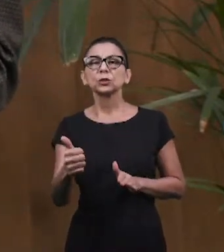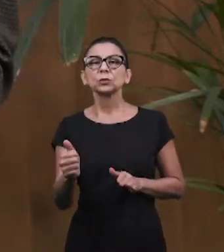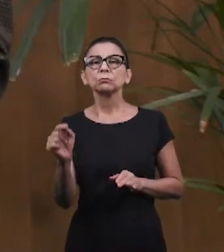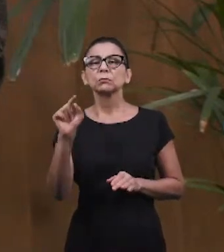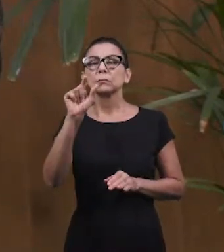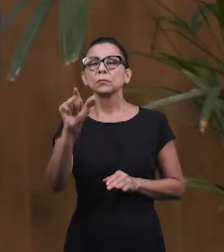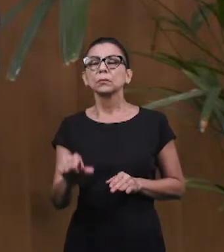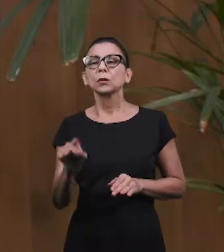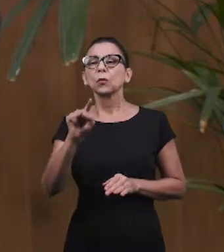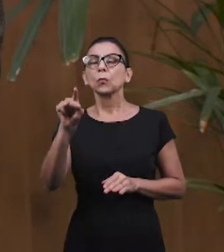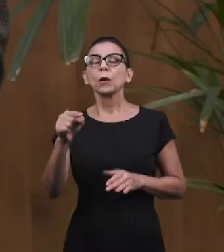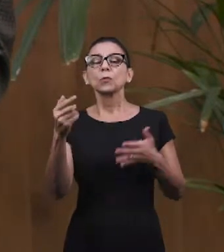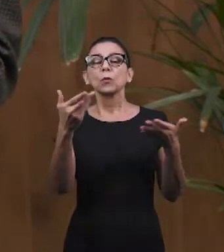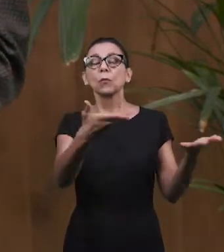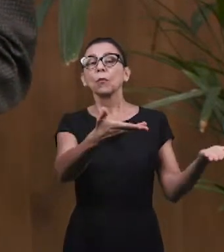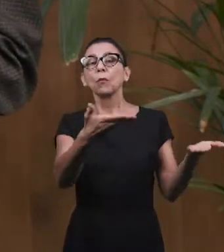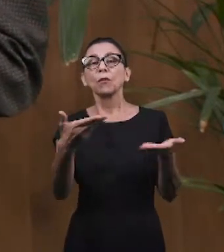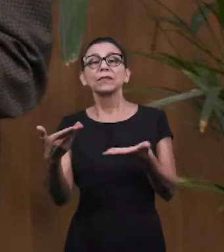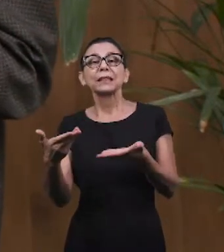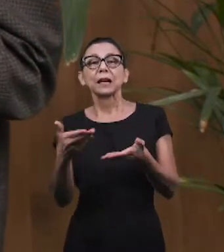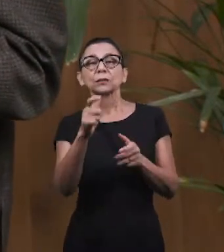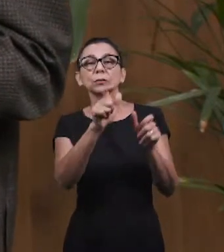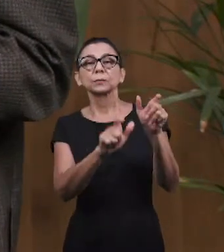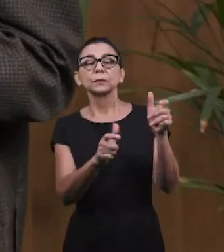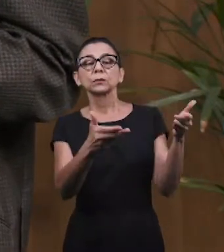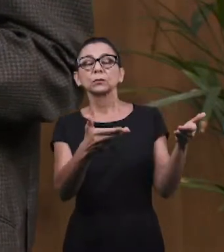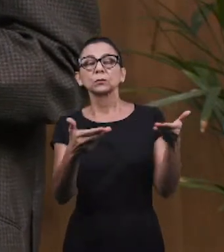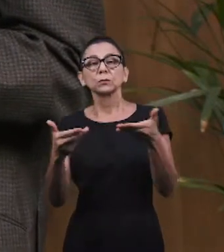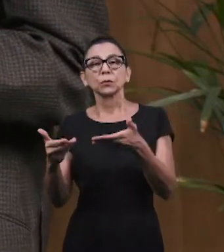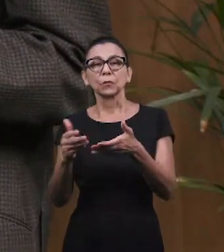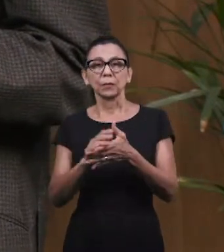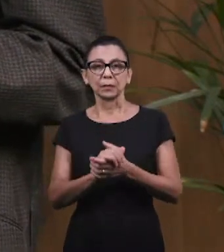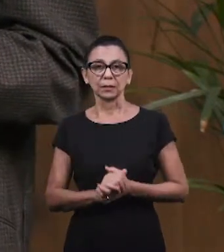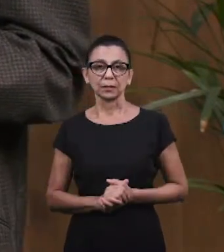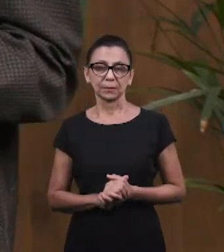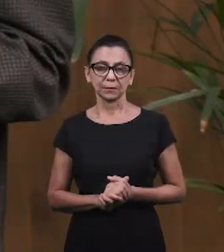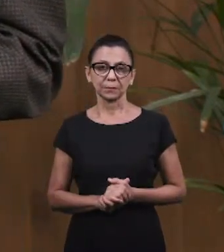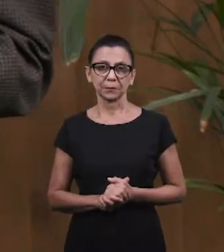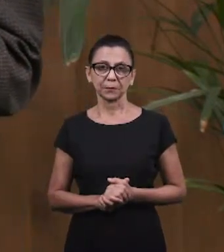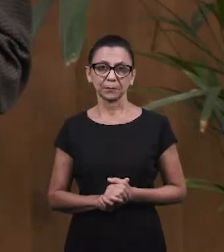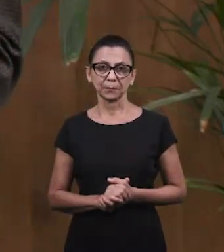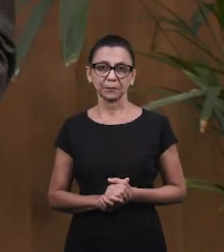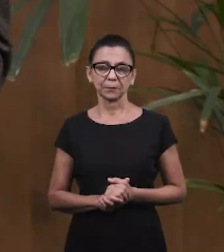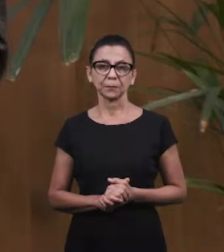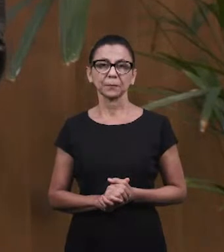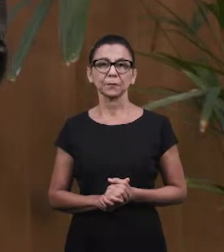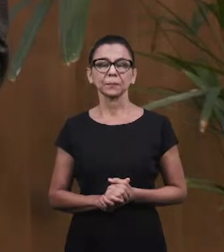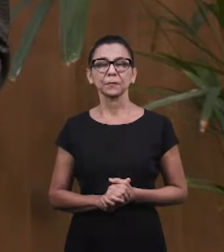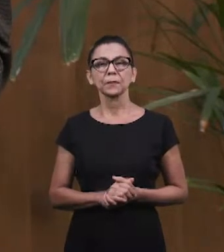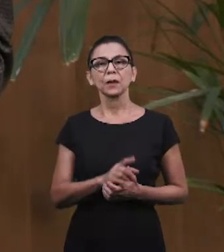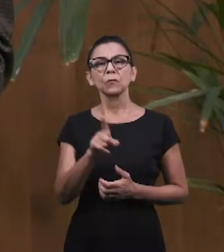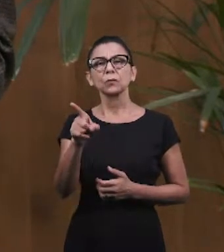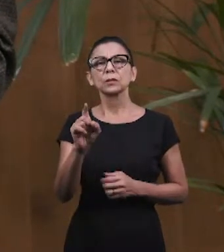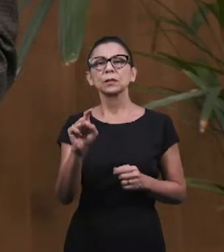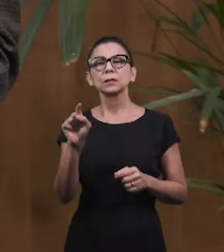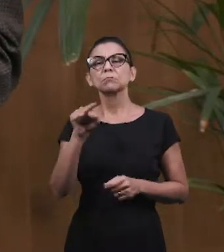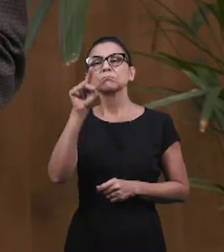o significado espiritual de cada um dos citados? Em qual grupo você está? Então